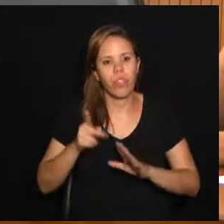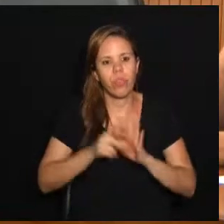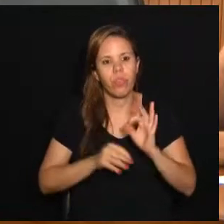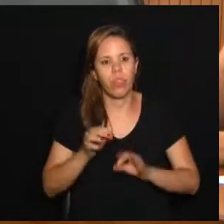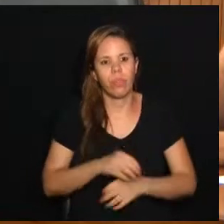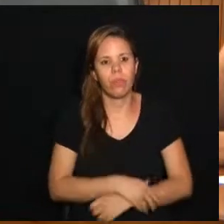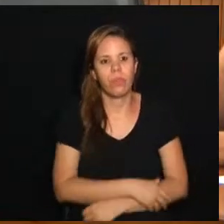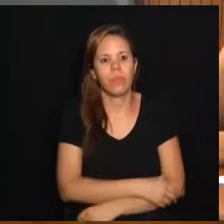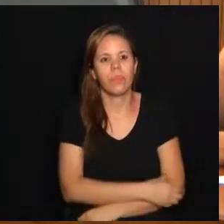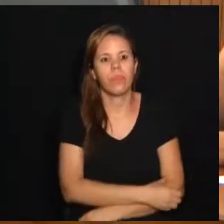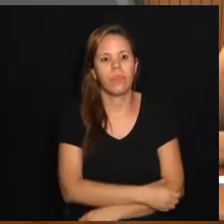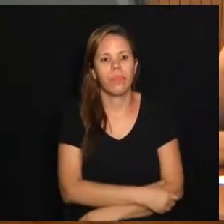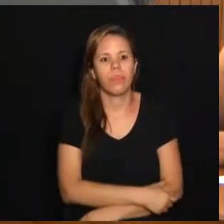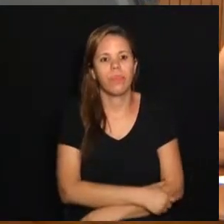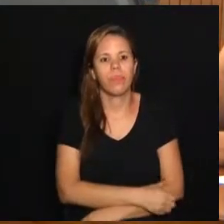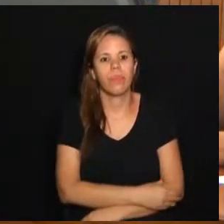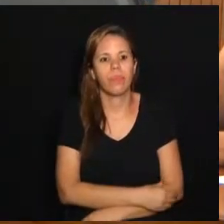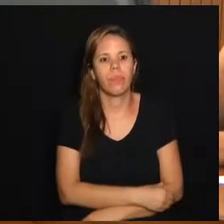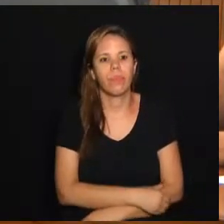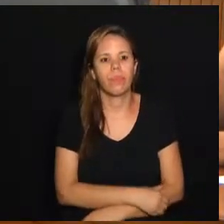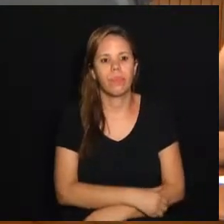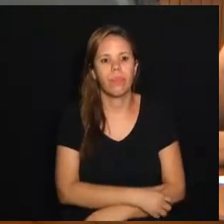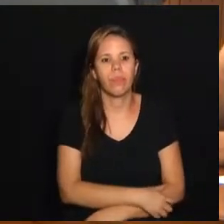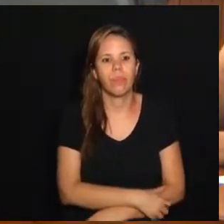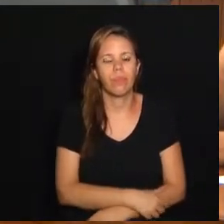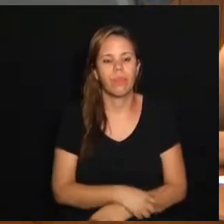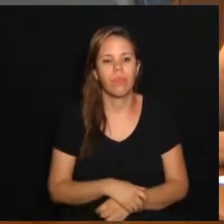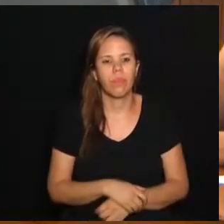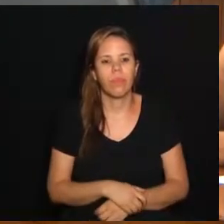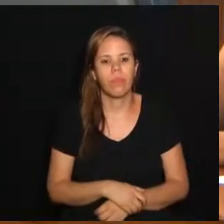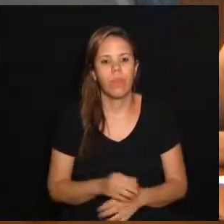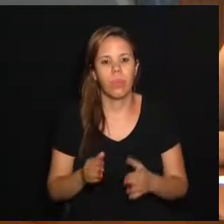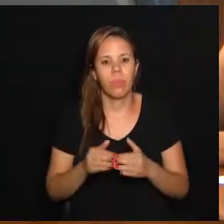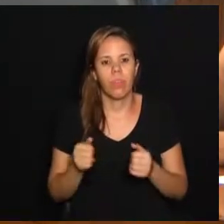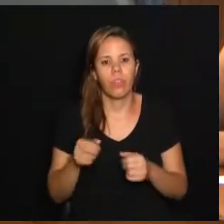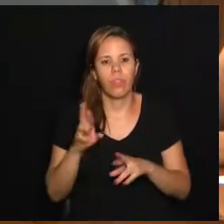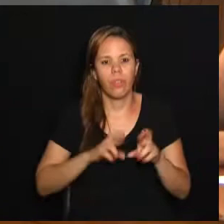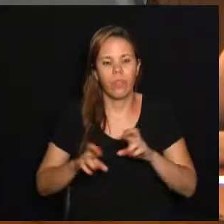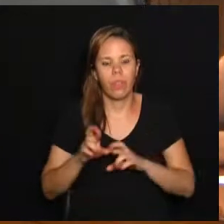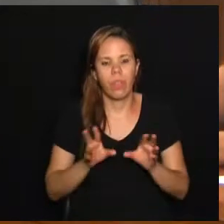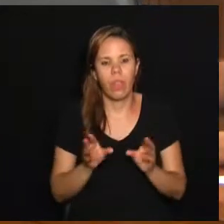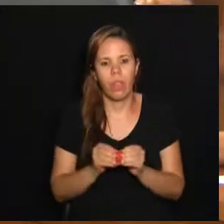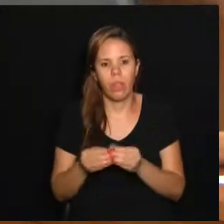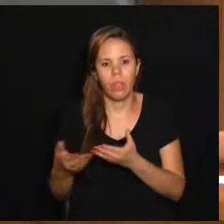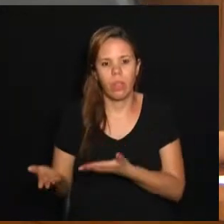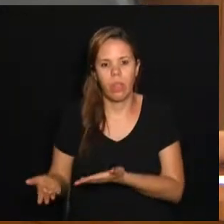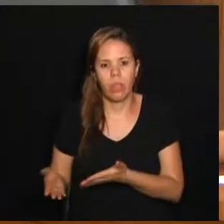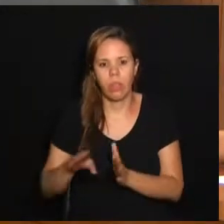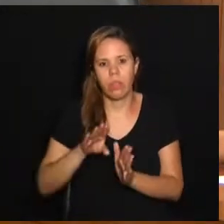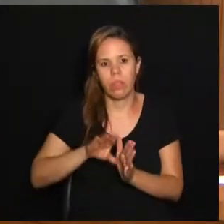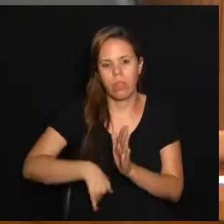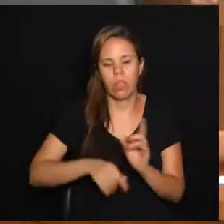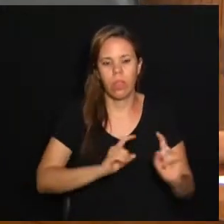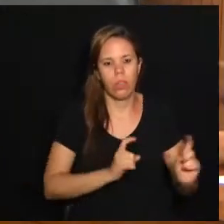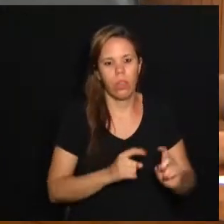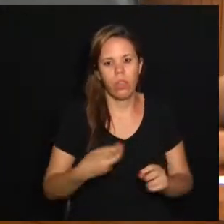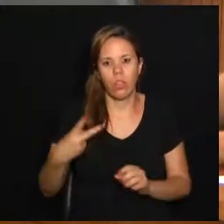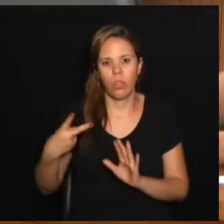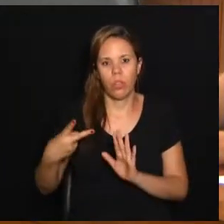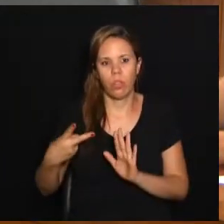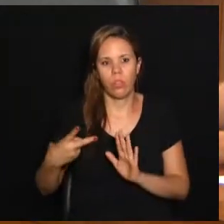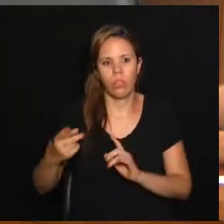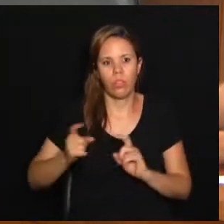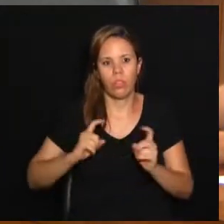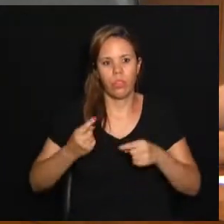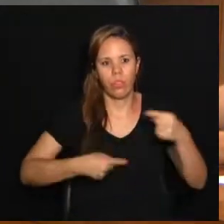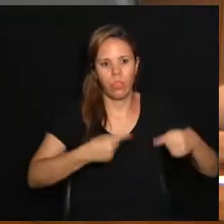os dois projetos estavam na pauta da 3ª reunião da comissão de constituição e legalidade que aconteceu